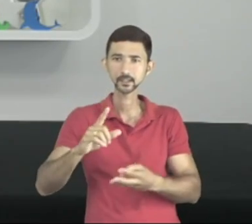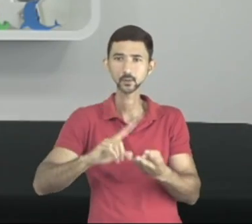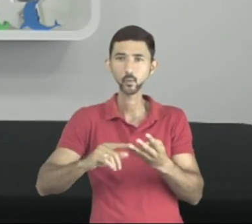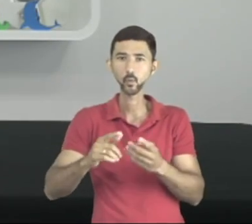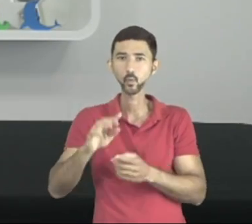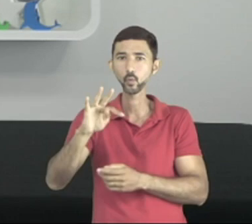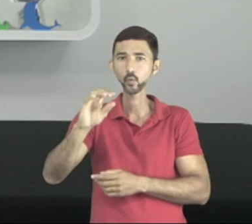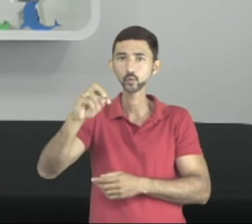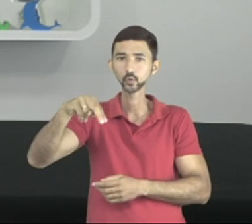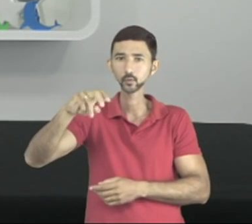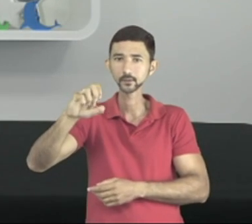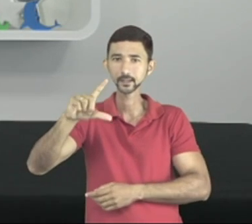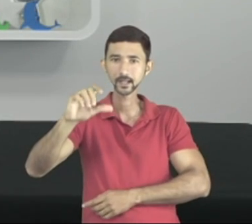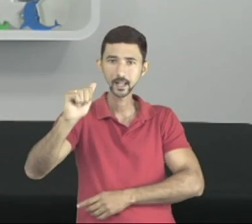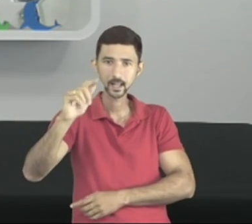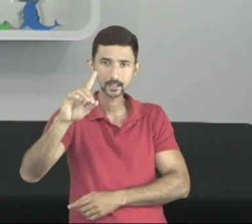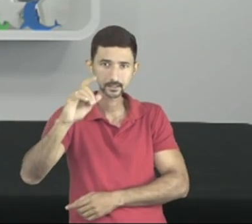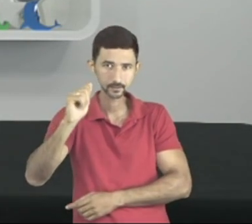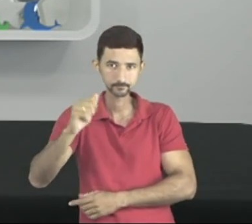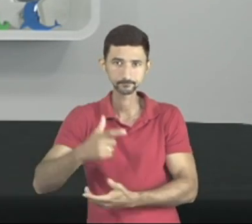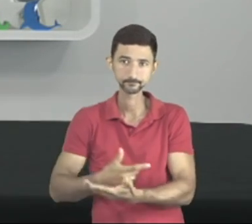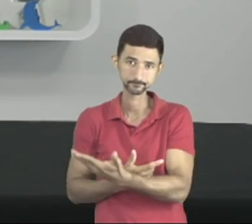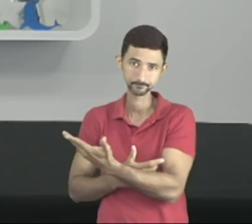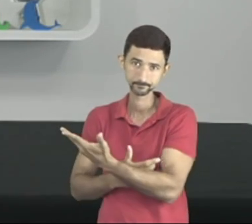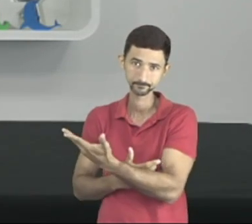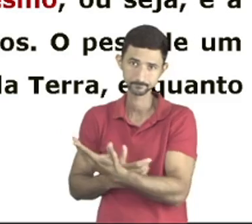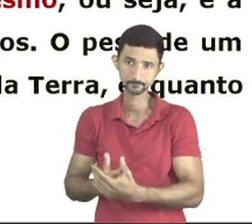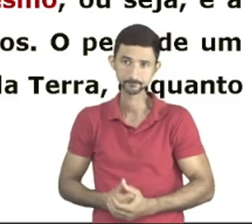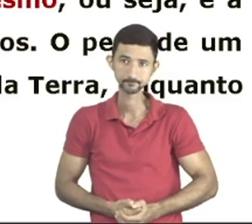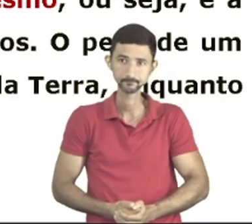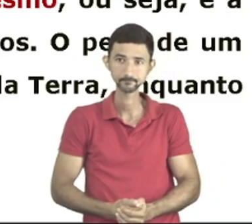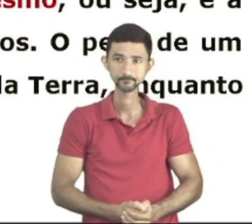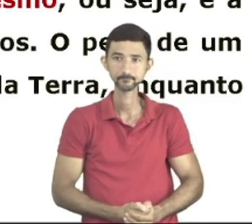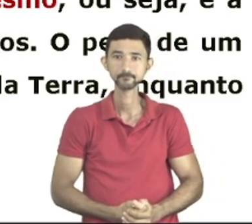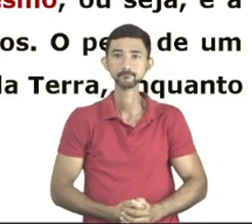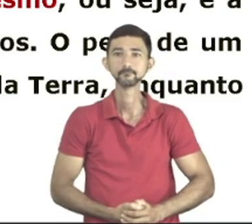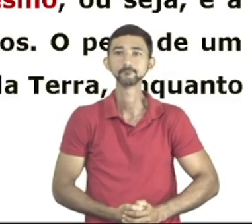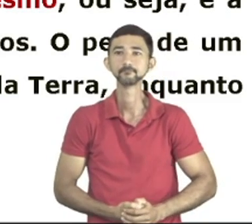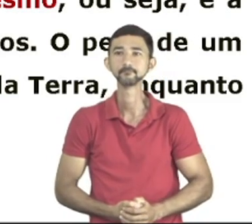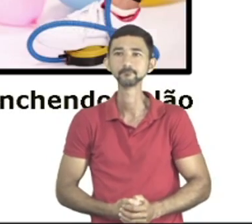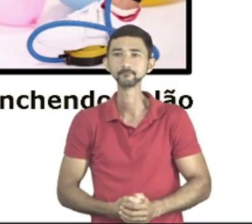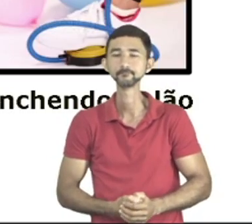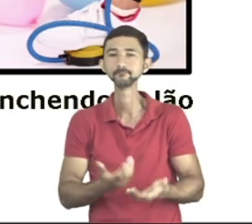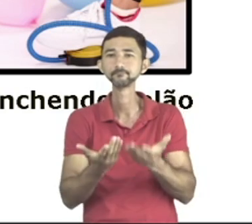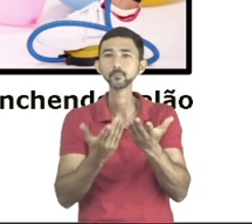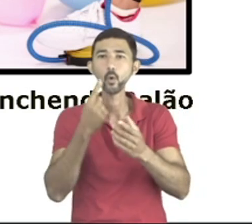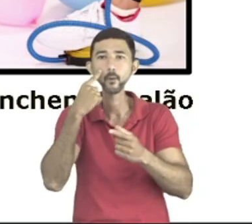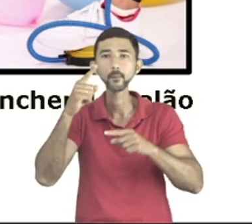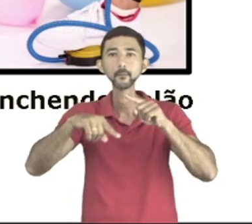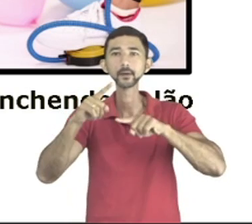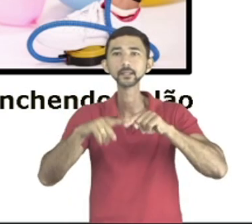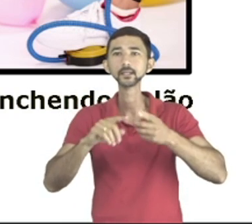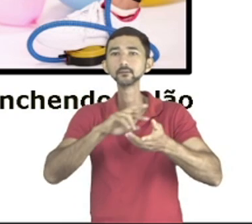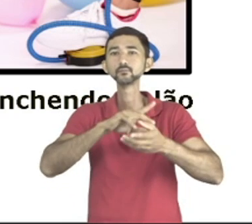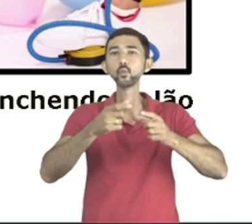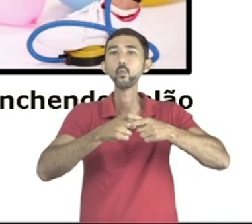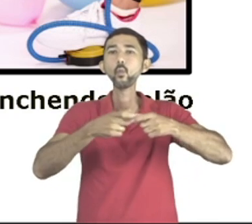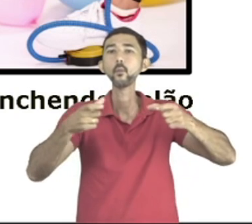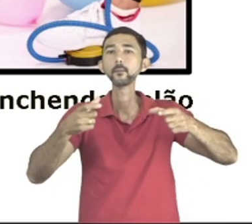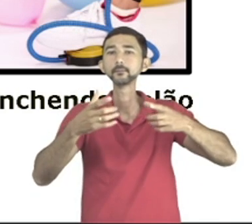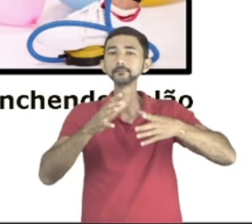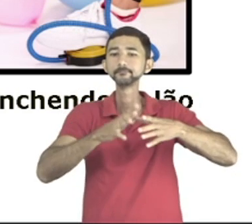em toneladas, tá? Olha aqui o nosso slide. E essa porção da matéria, ela tem uma